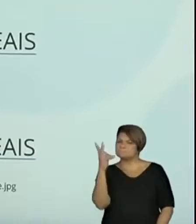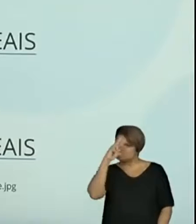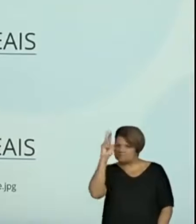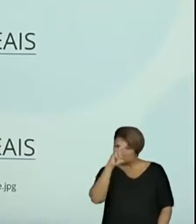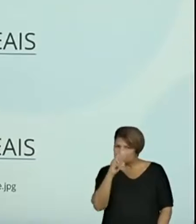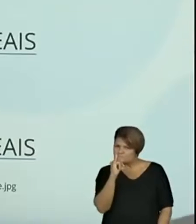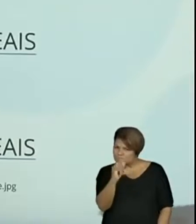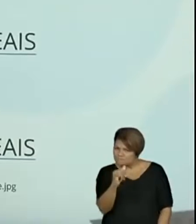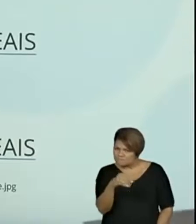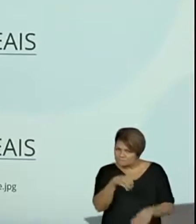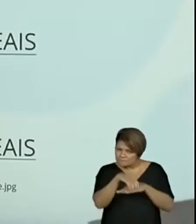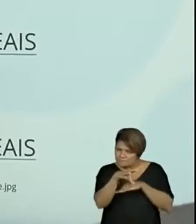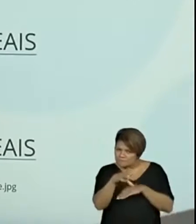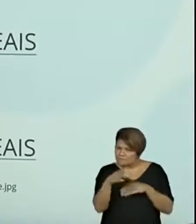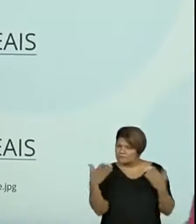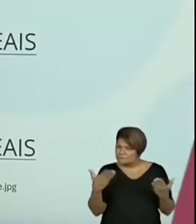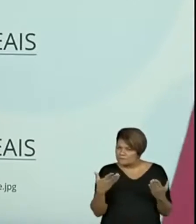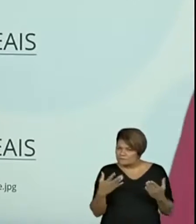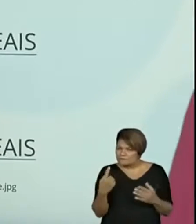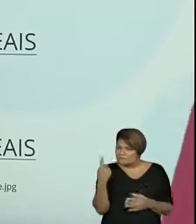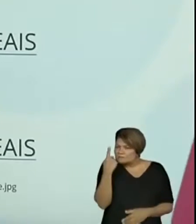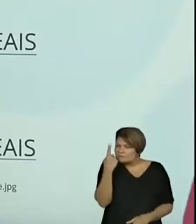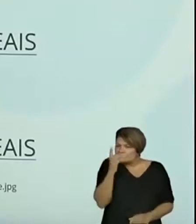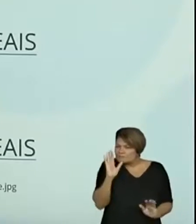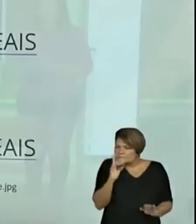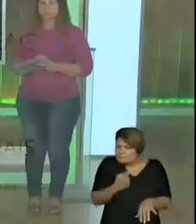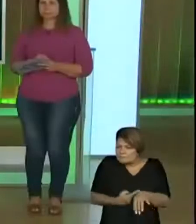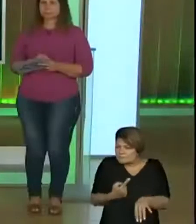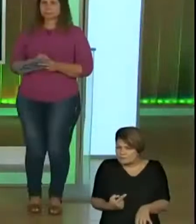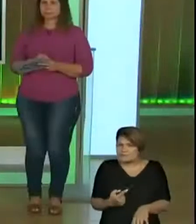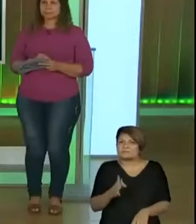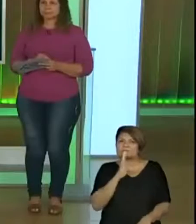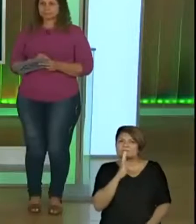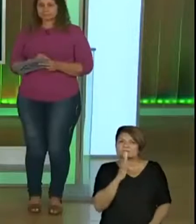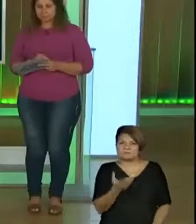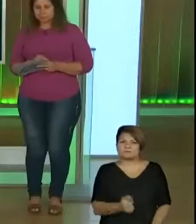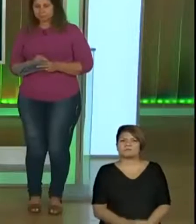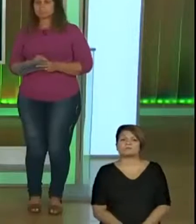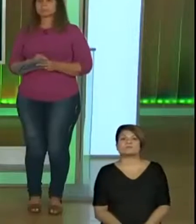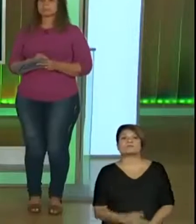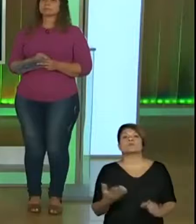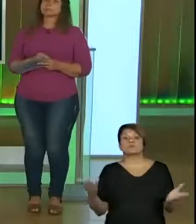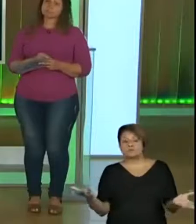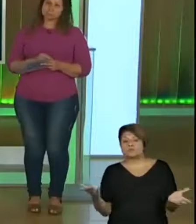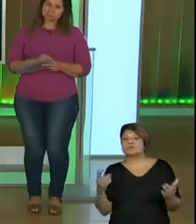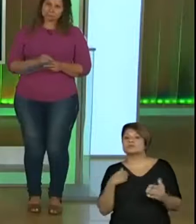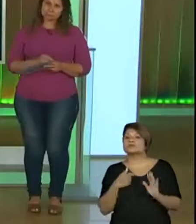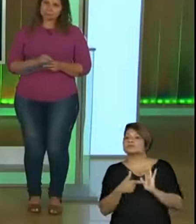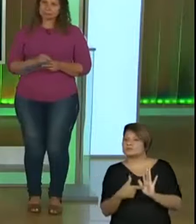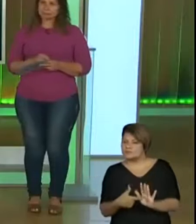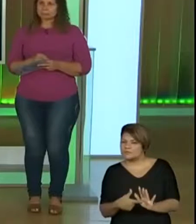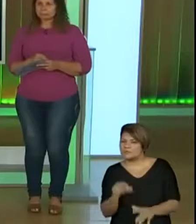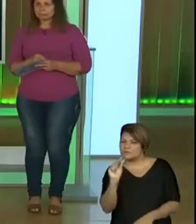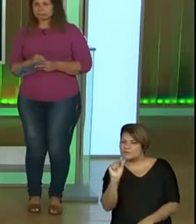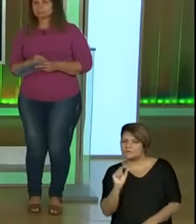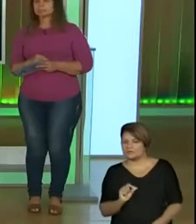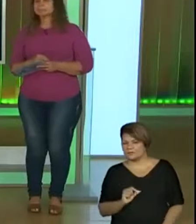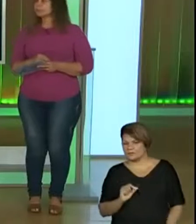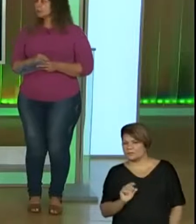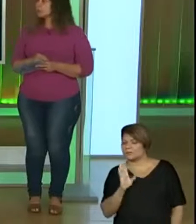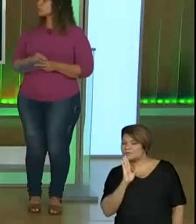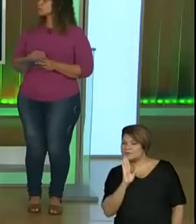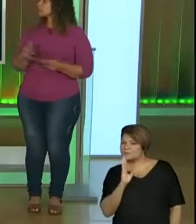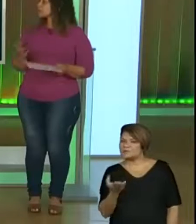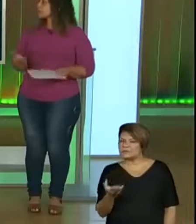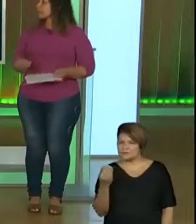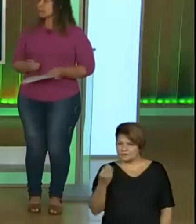professora falou? Esse é o primeiro momento, vamos conhecer. Por isso a gente apresentou um pouquinho, um olhar, o conhecer a